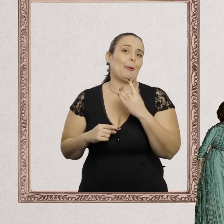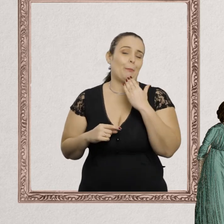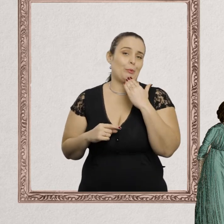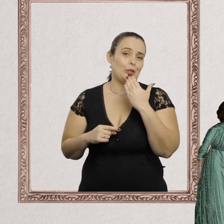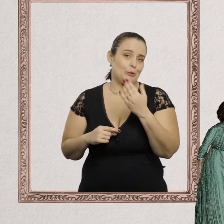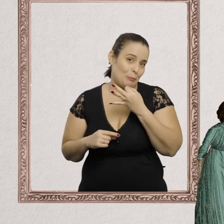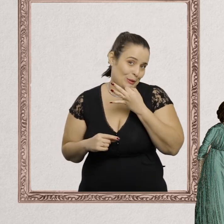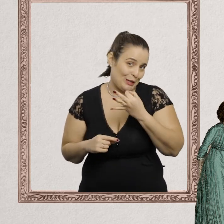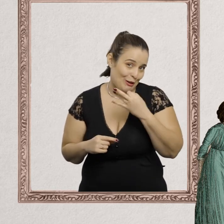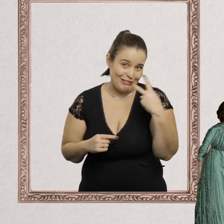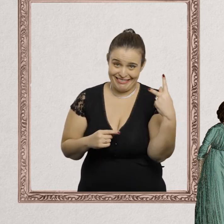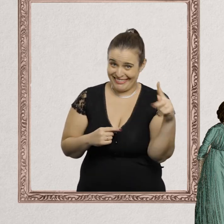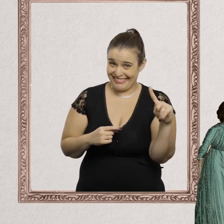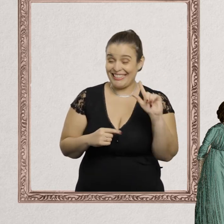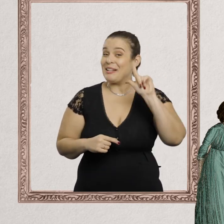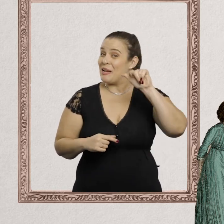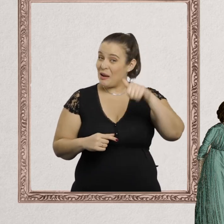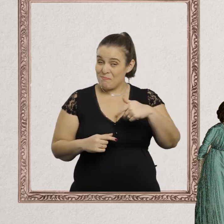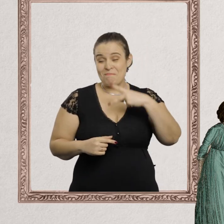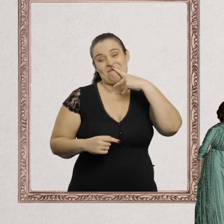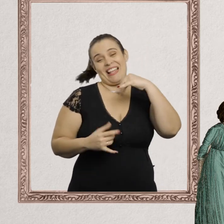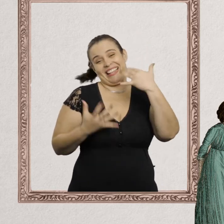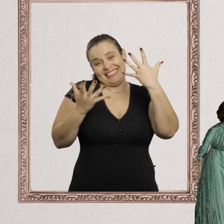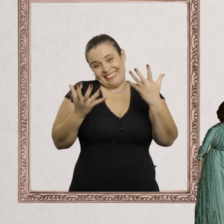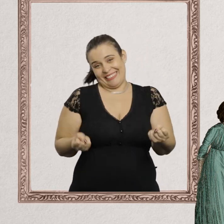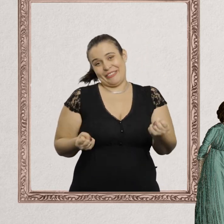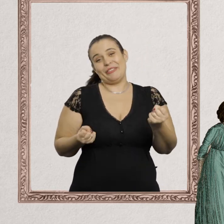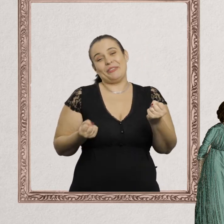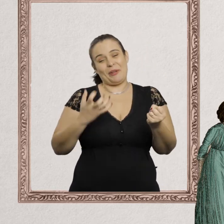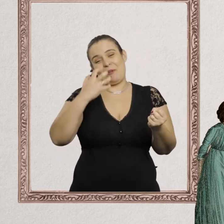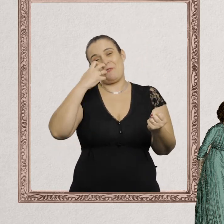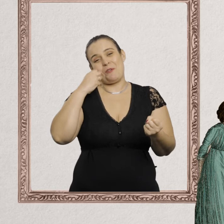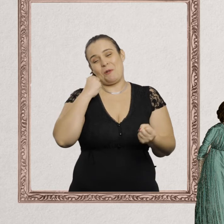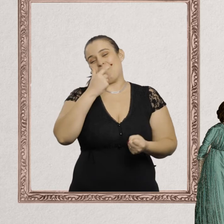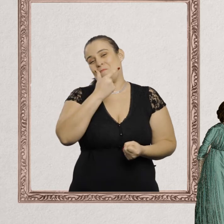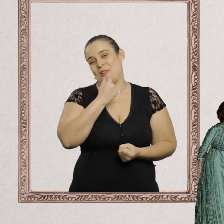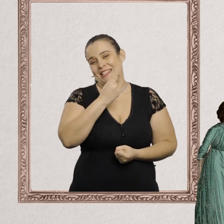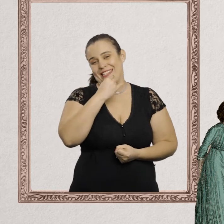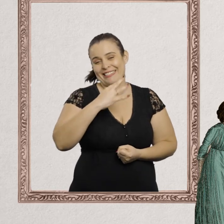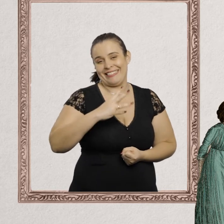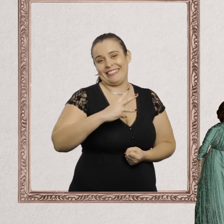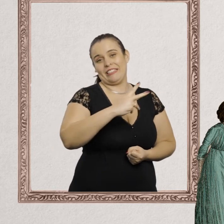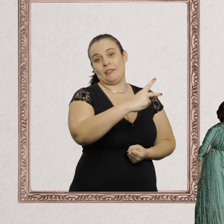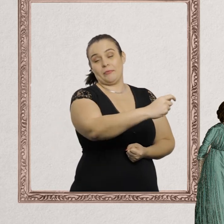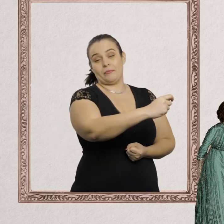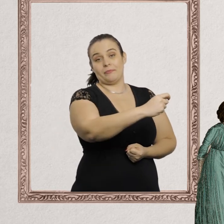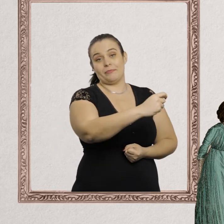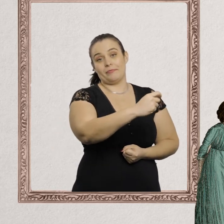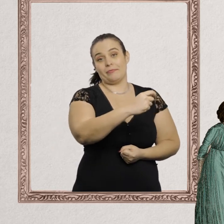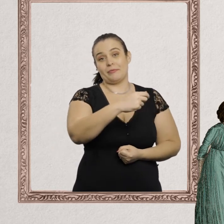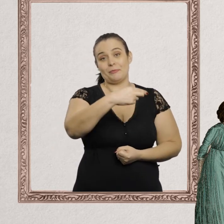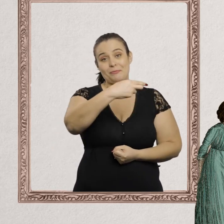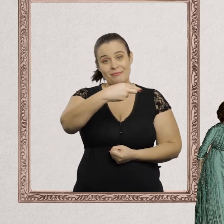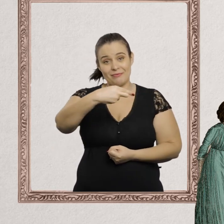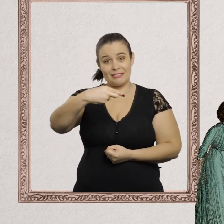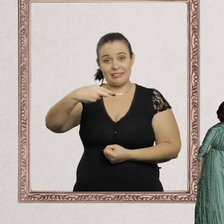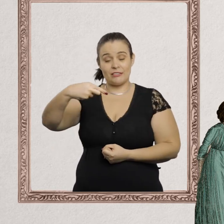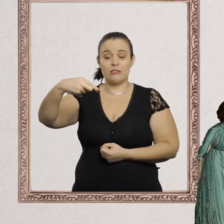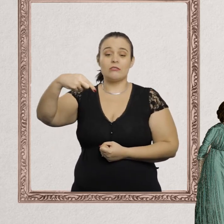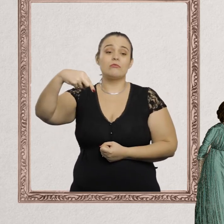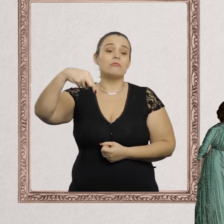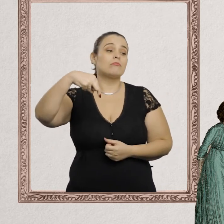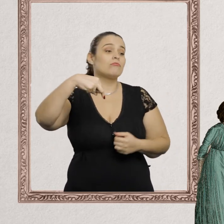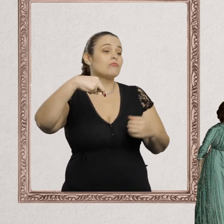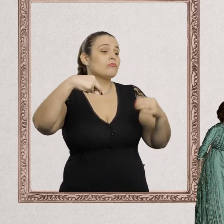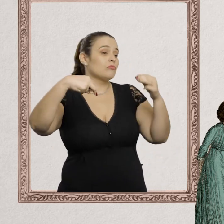opinião. Depois, o Sr. Darling concordou em ficar com os meninos. Peter viu Wendy mais uma vez antes